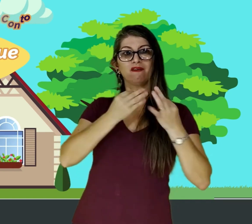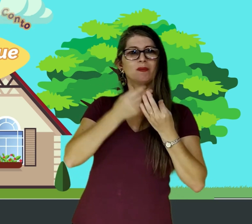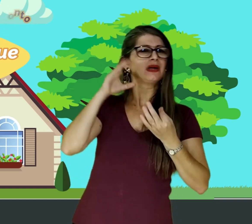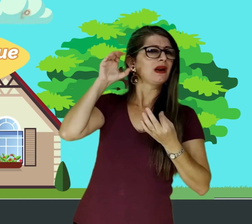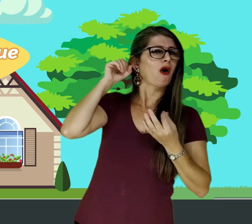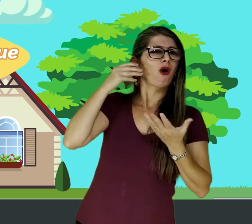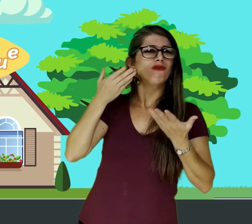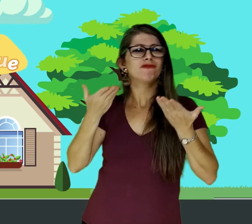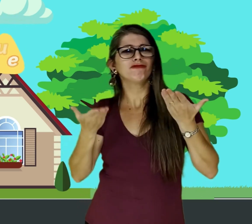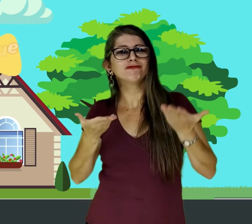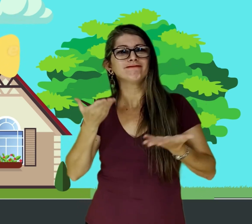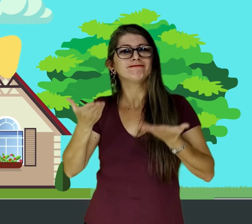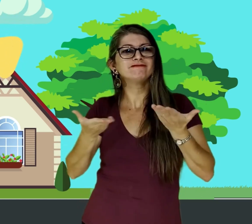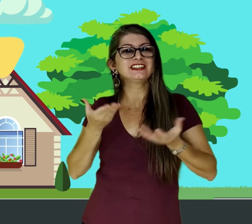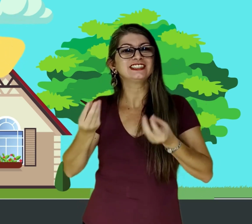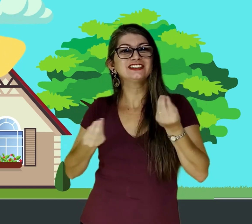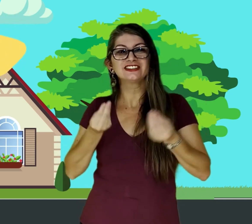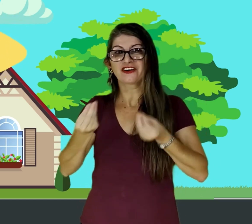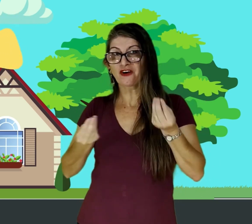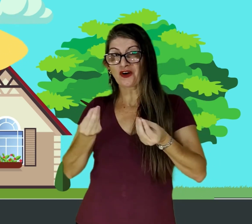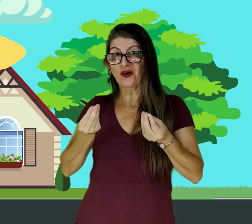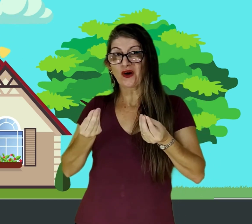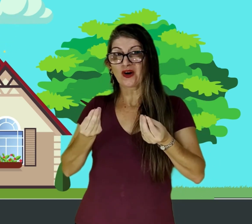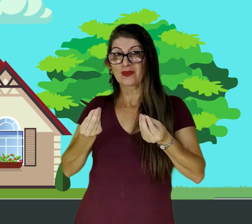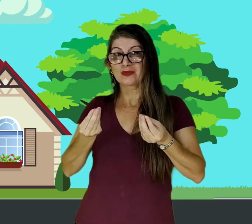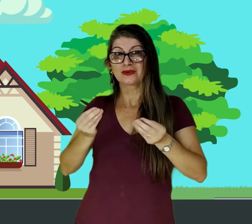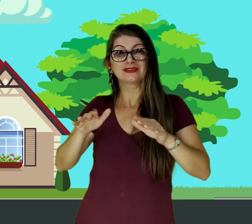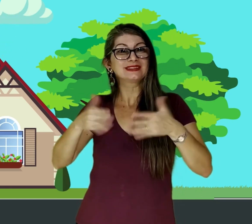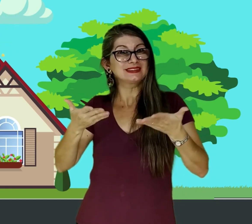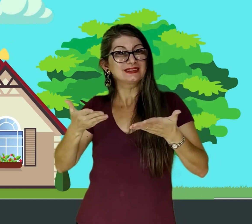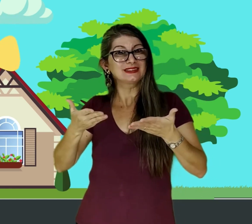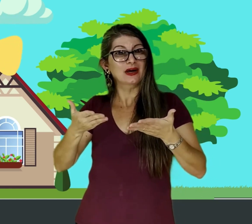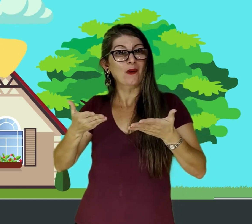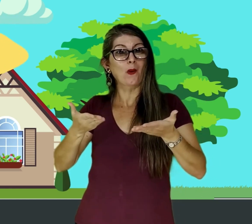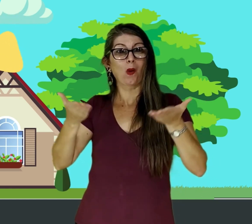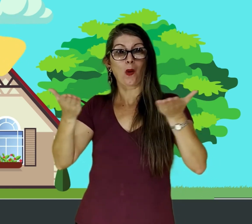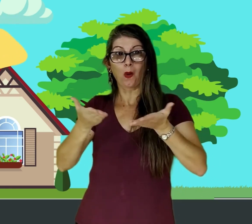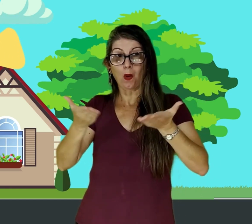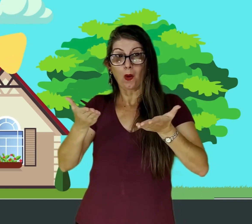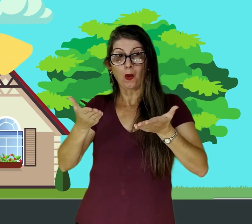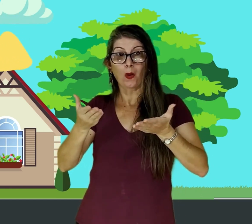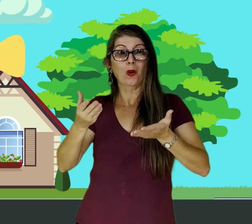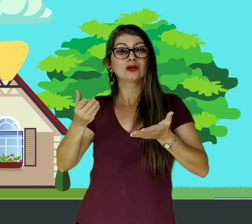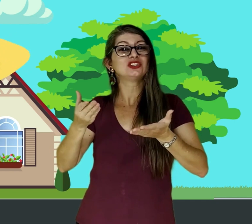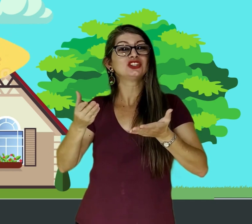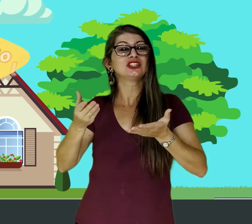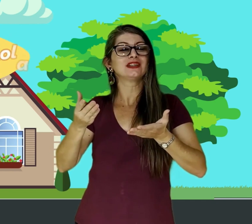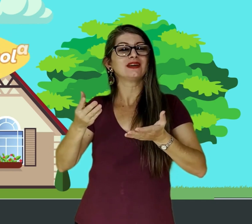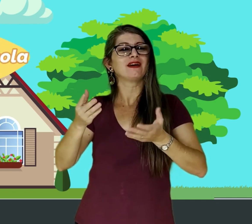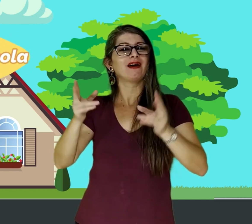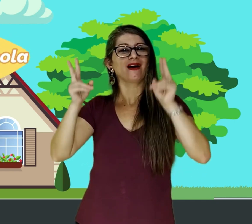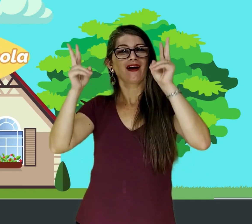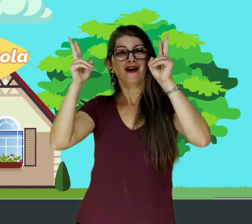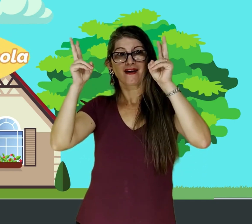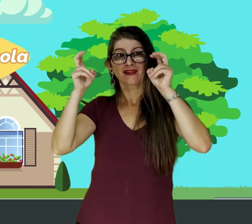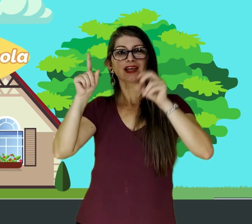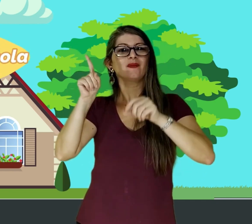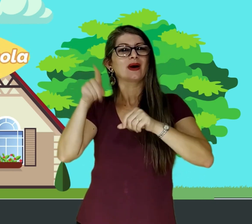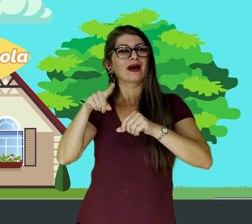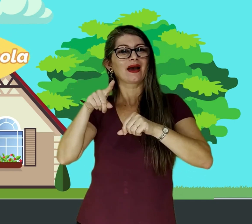restante da família ouvinte, e como acontecem as relações dali. Então, a história de hoje tem como